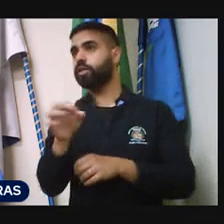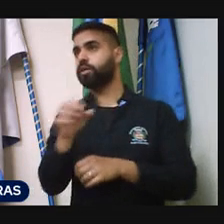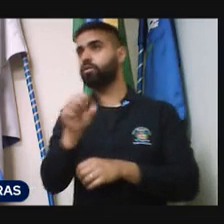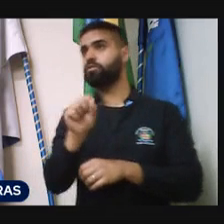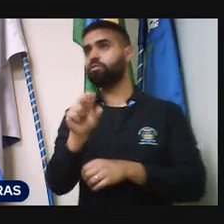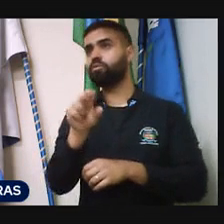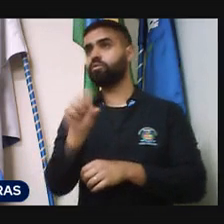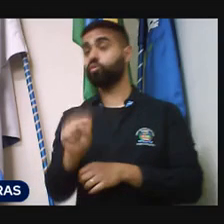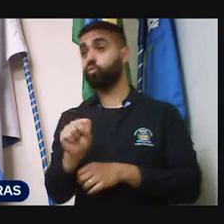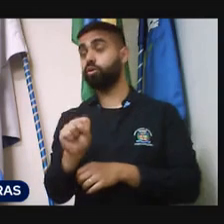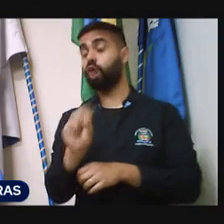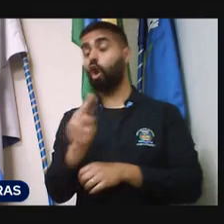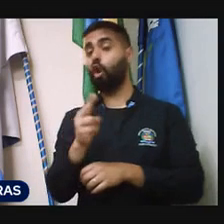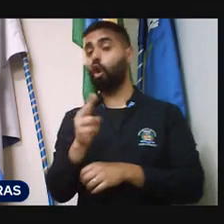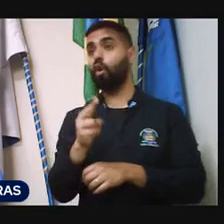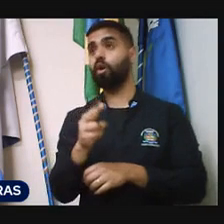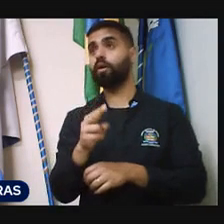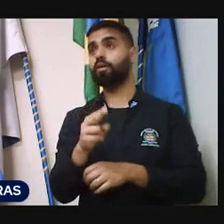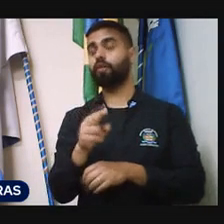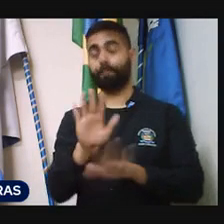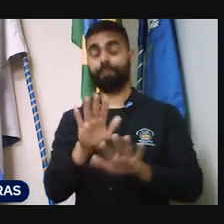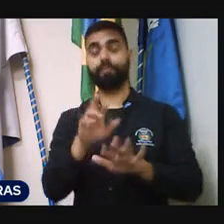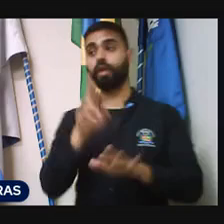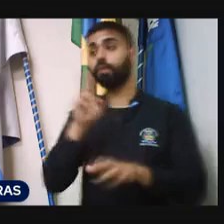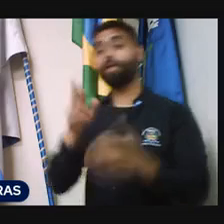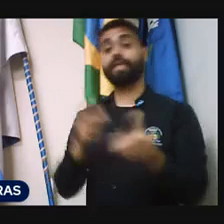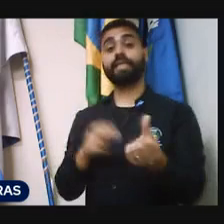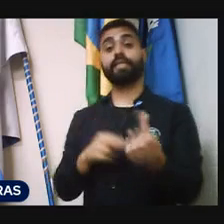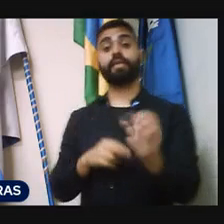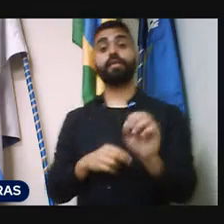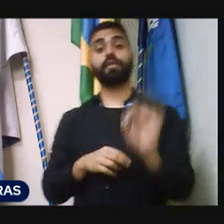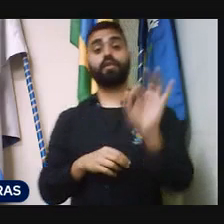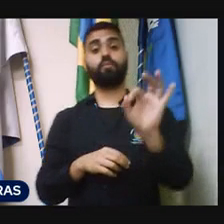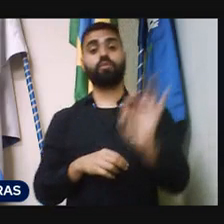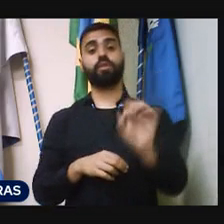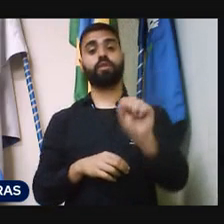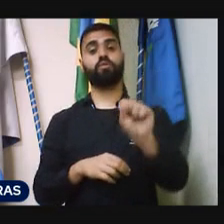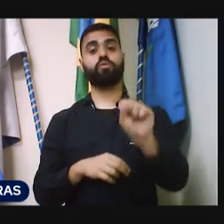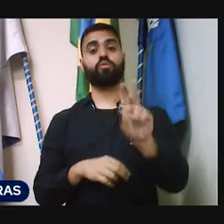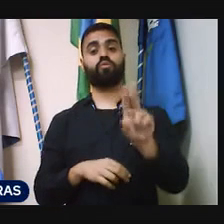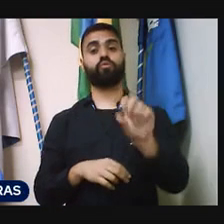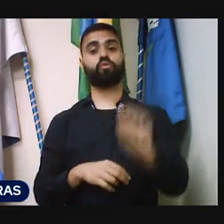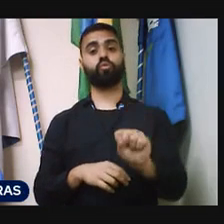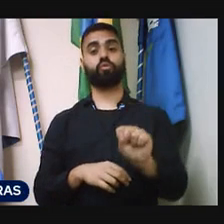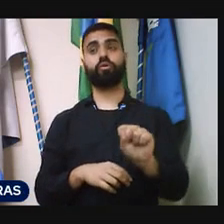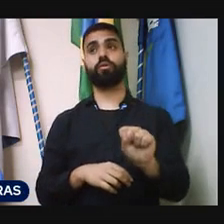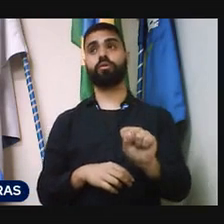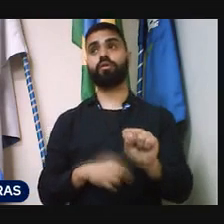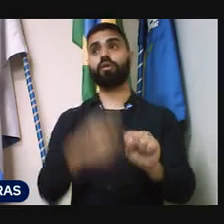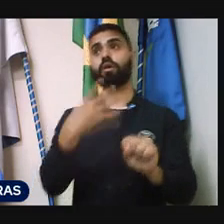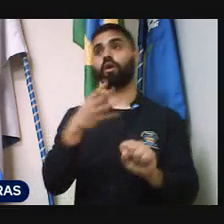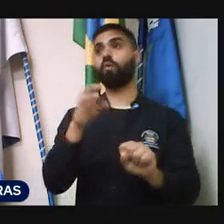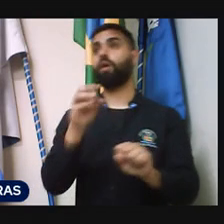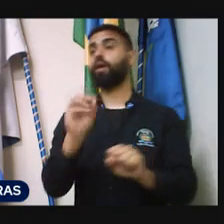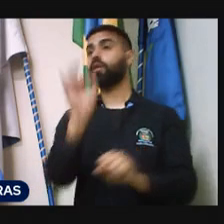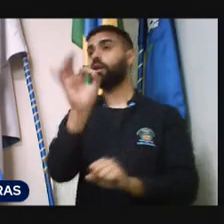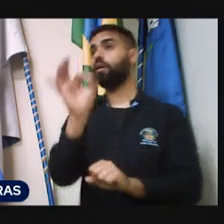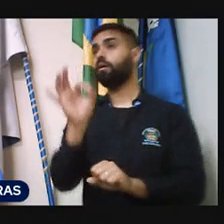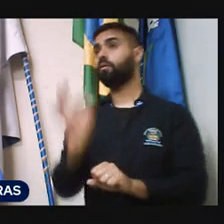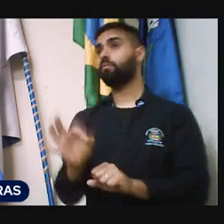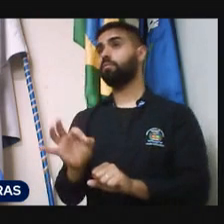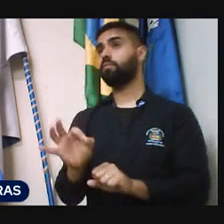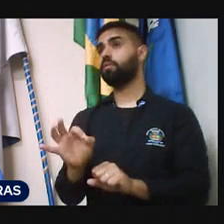particular a sessenta por cento e sessenta por cento e quarenta por cento e oitenta por cento